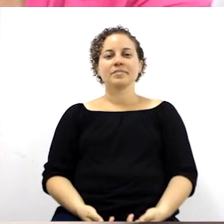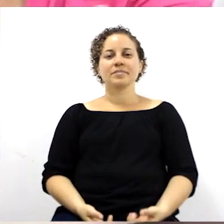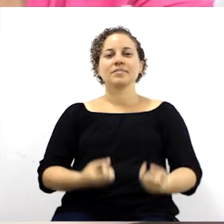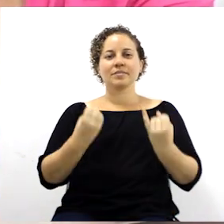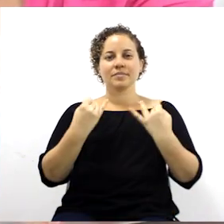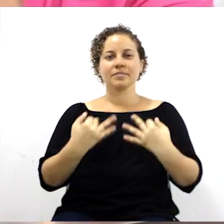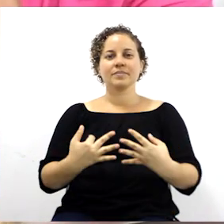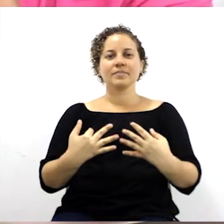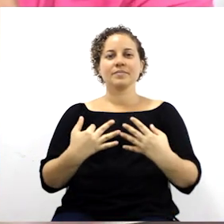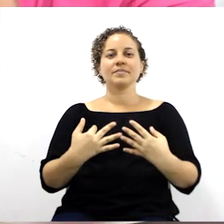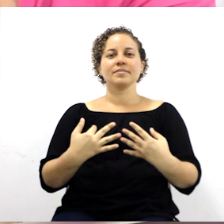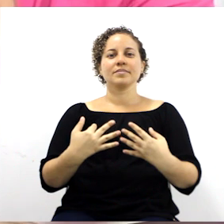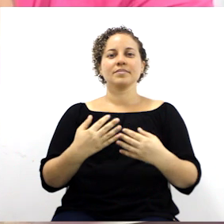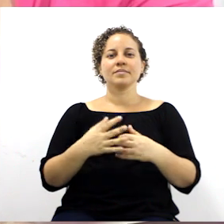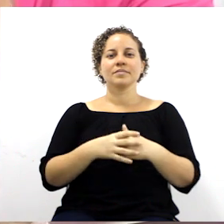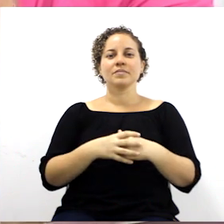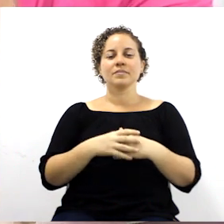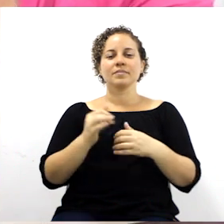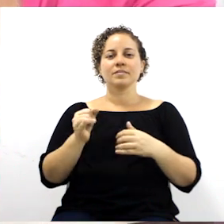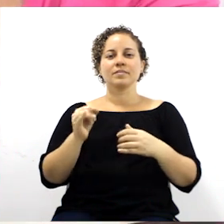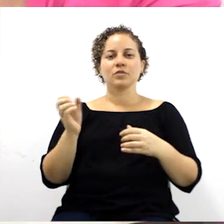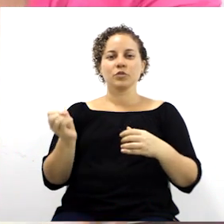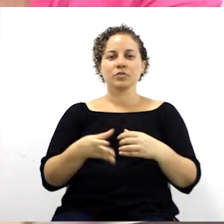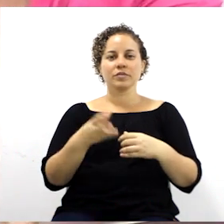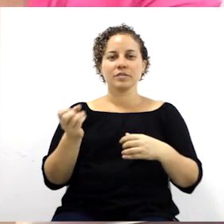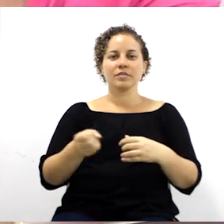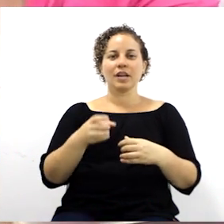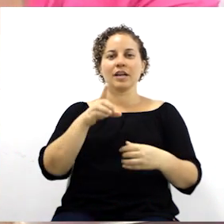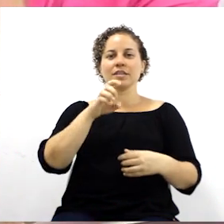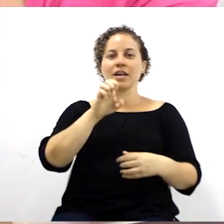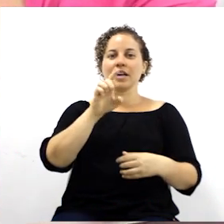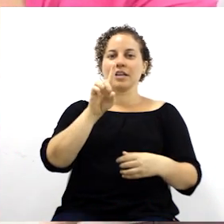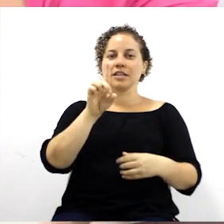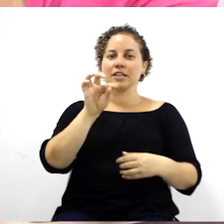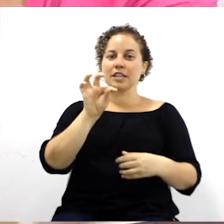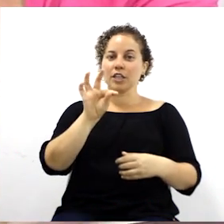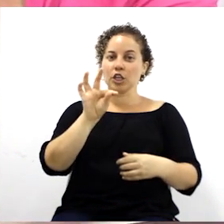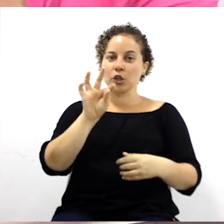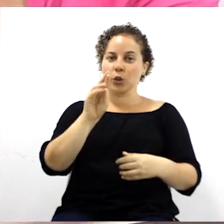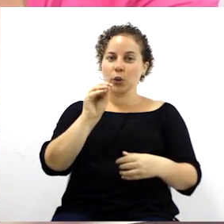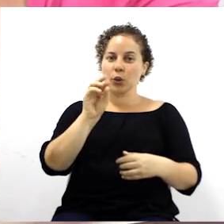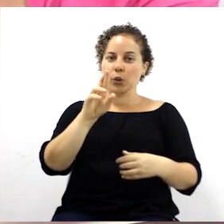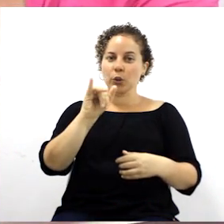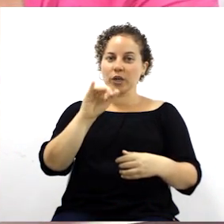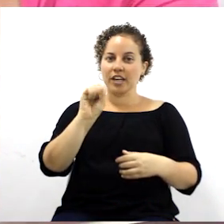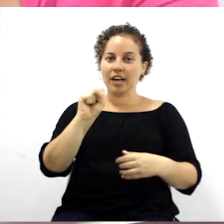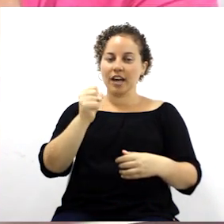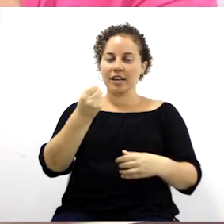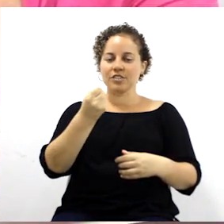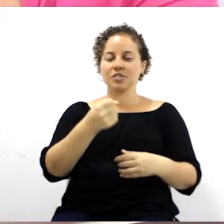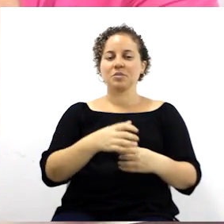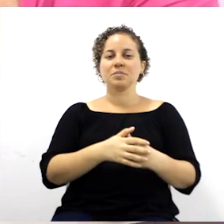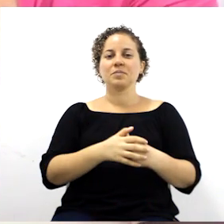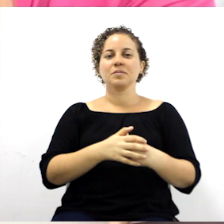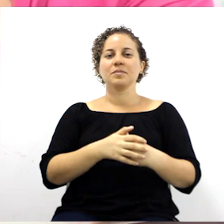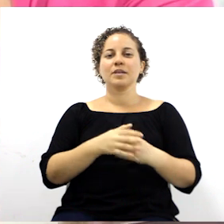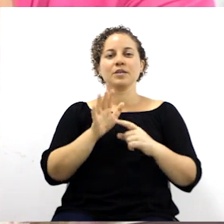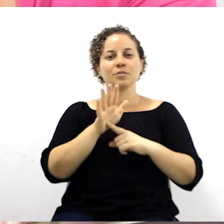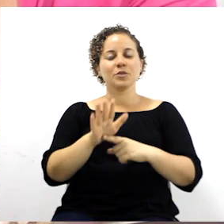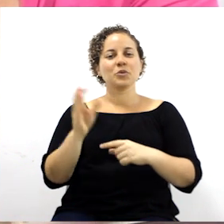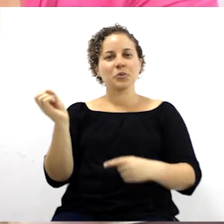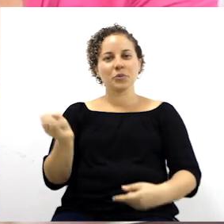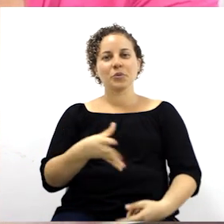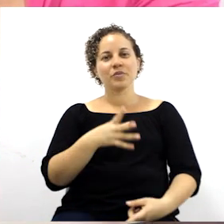oferecer, sei lá, crítica de obras ou novidades editoriais, enfim, é outro tipo de material que pode ser feito. Exposição de